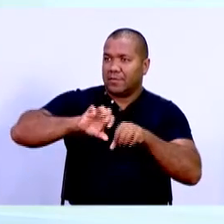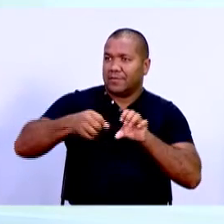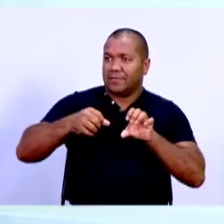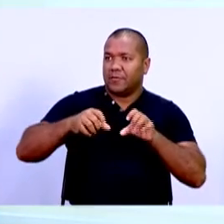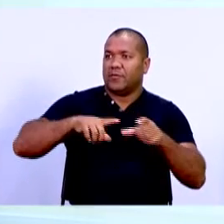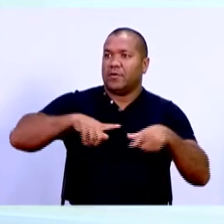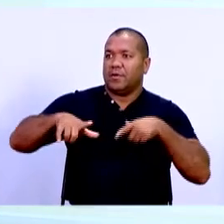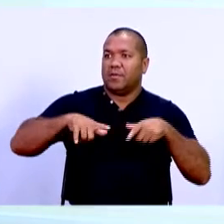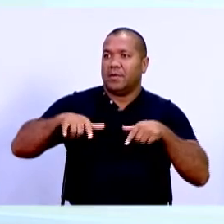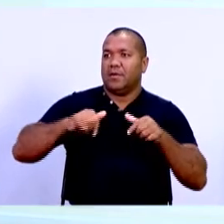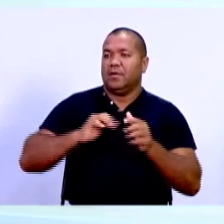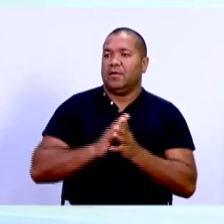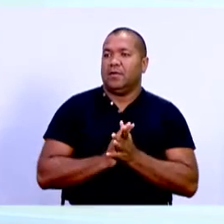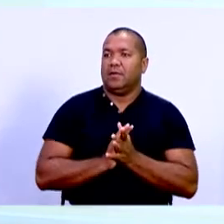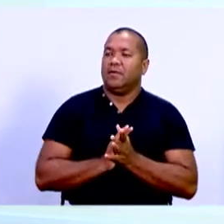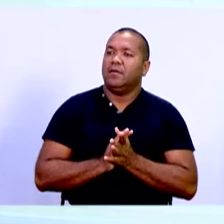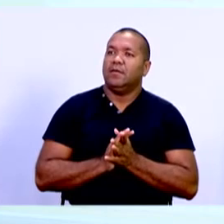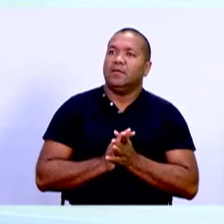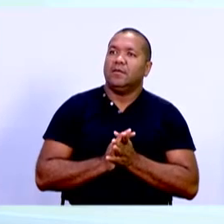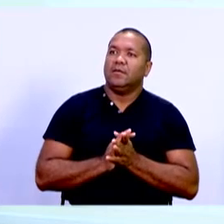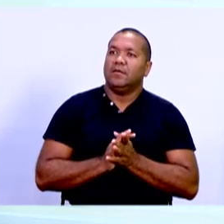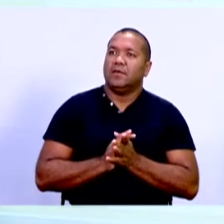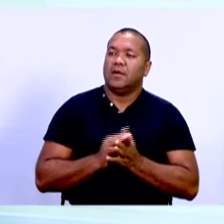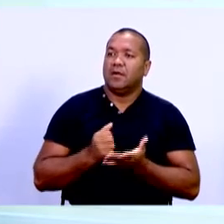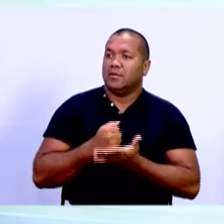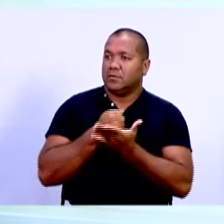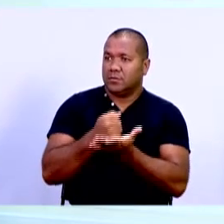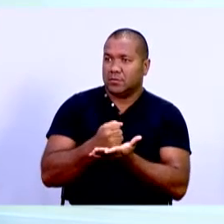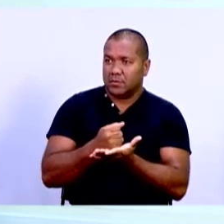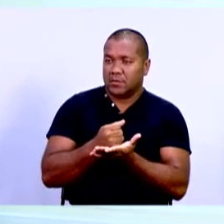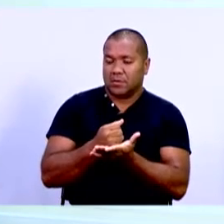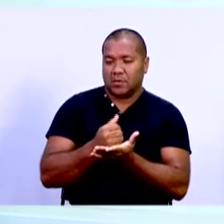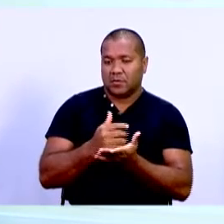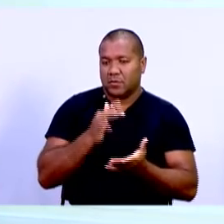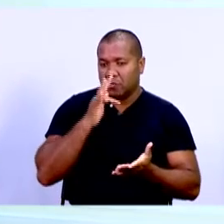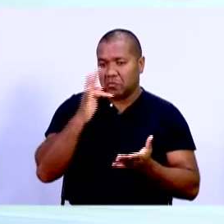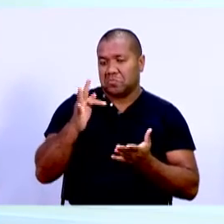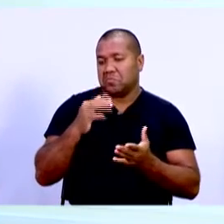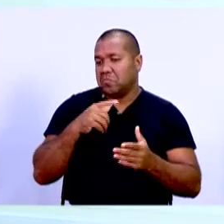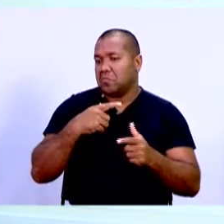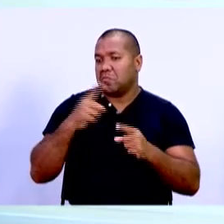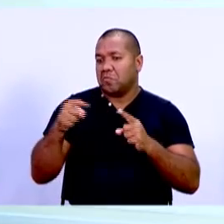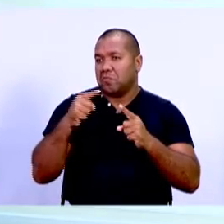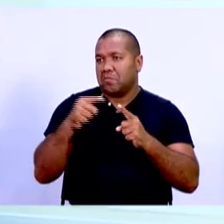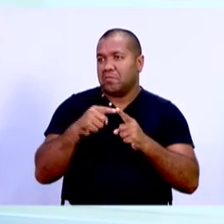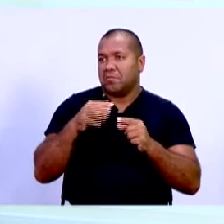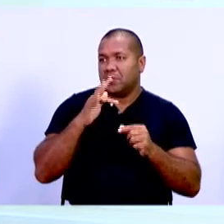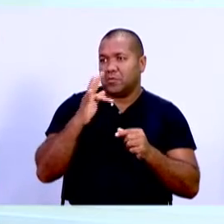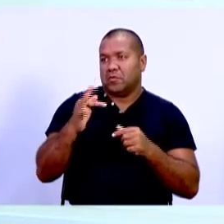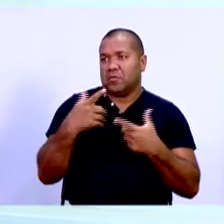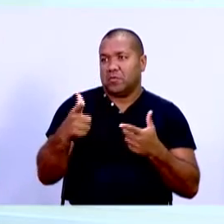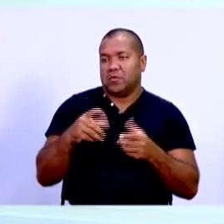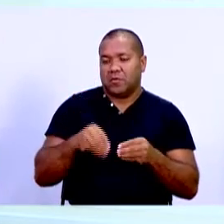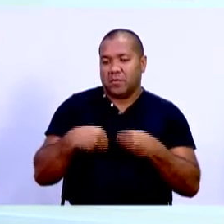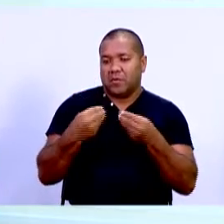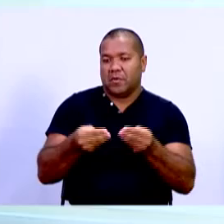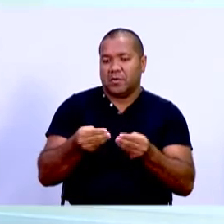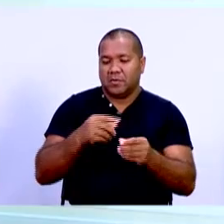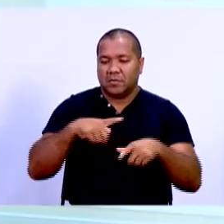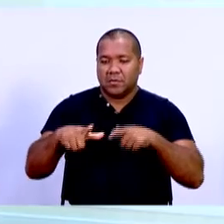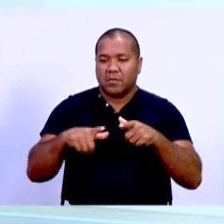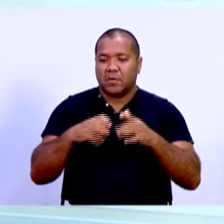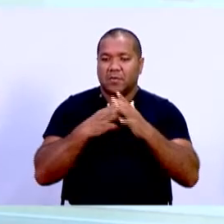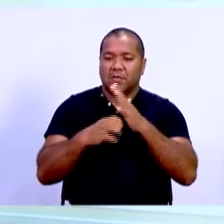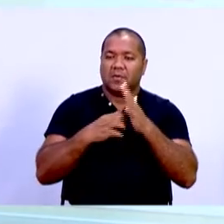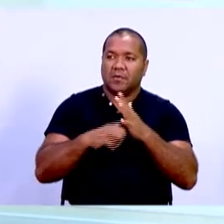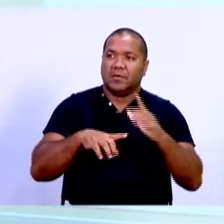trabalhar nessa área, fornecendo informação para algum negócio. Você vai oferecer serviço para uma empresa que